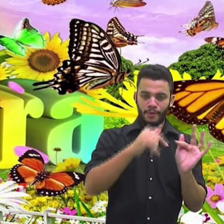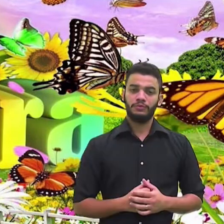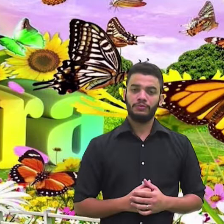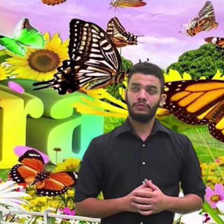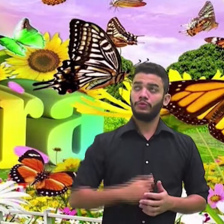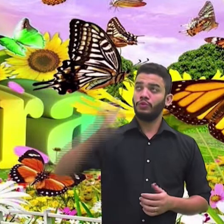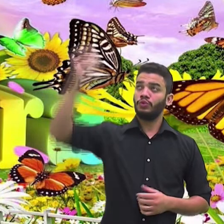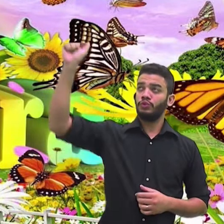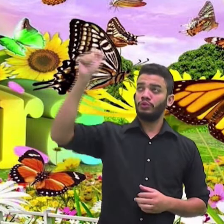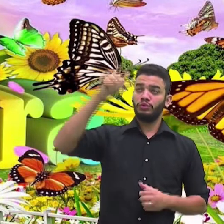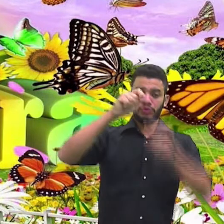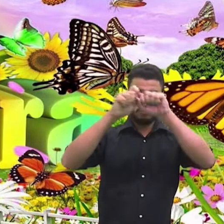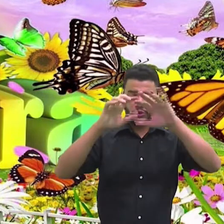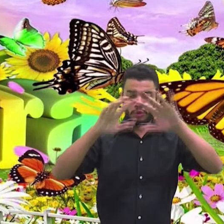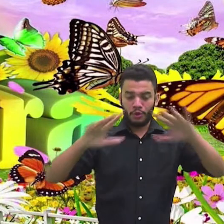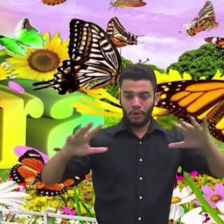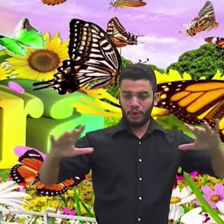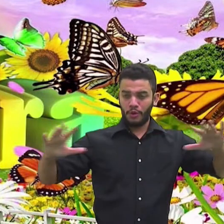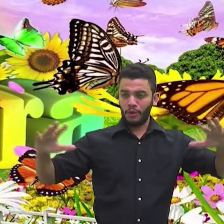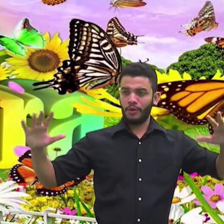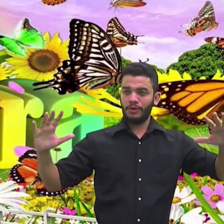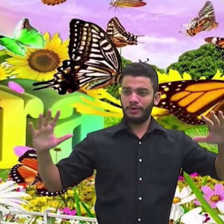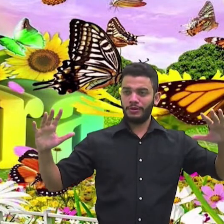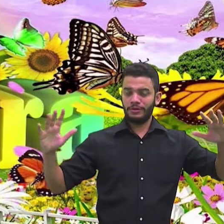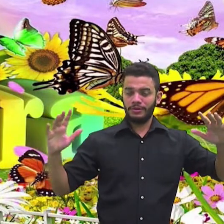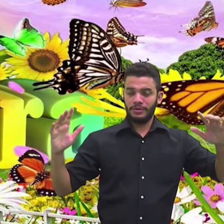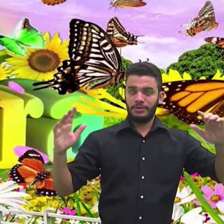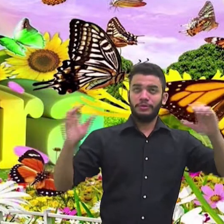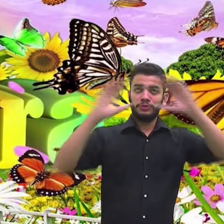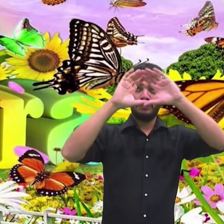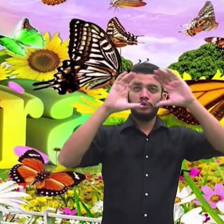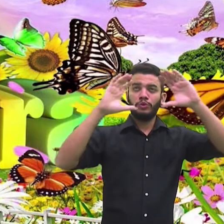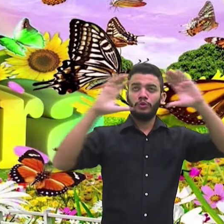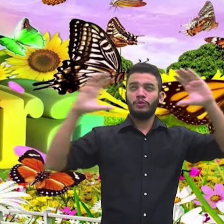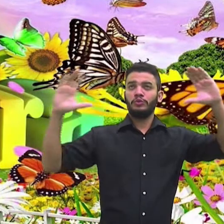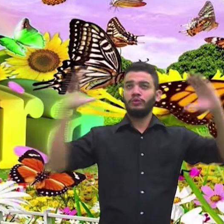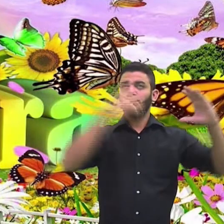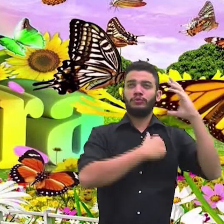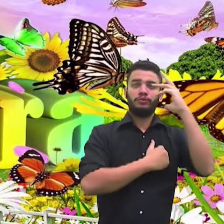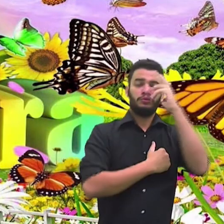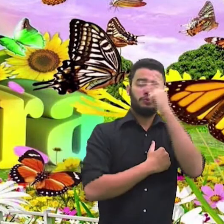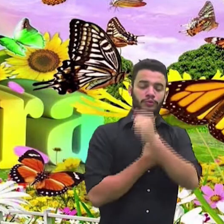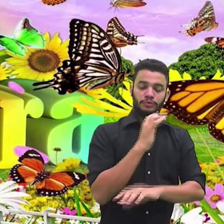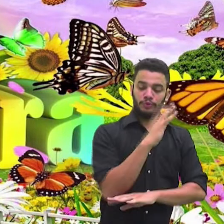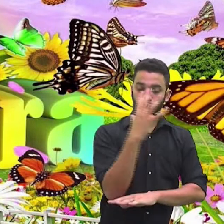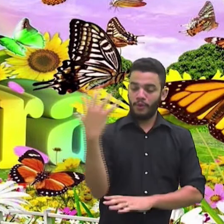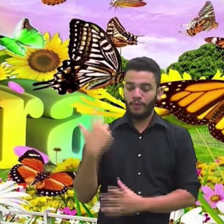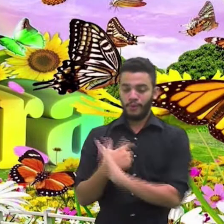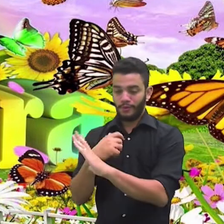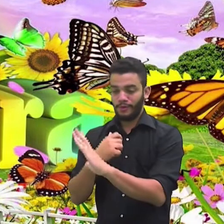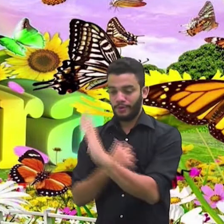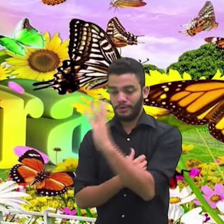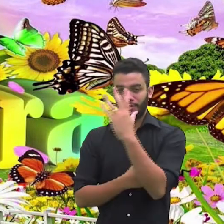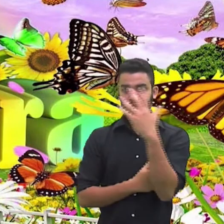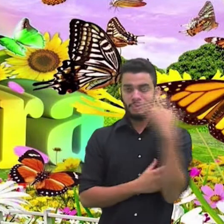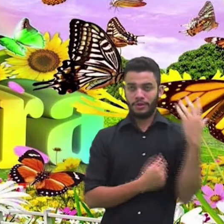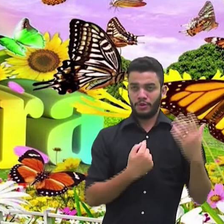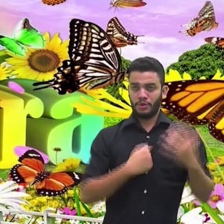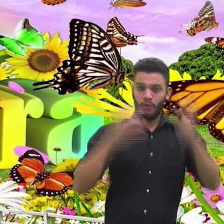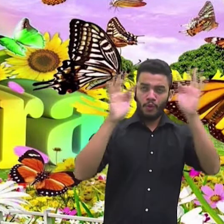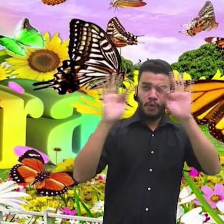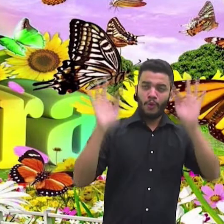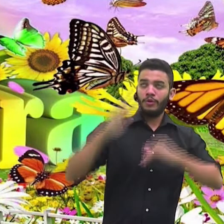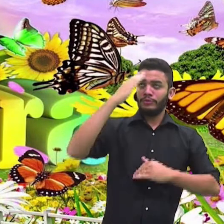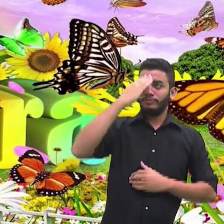amor. Vejo o sol brilhar majestoso no céu azul e na natureza. E eu feliz agradeço